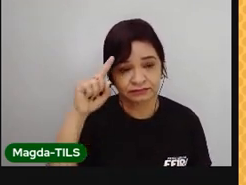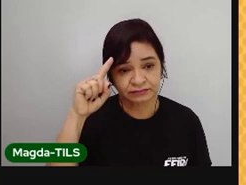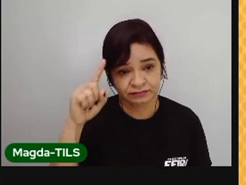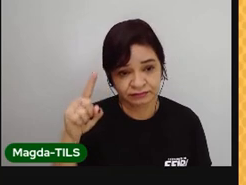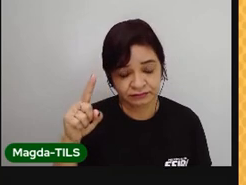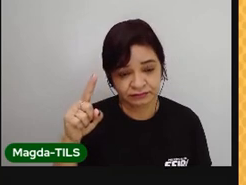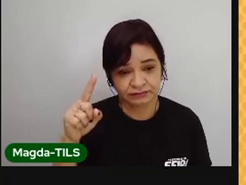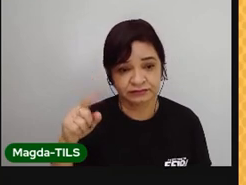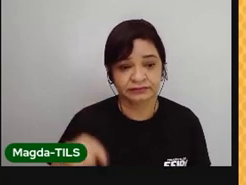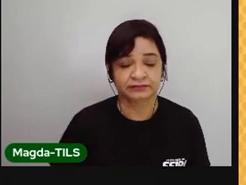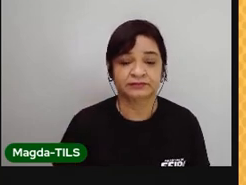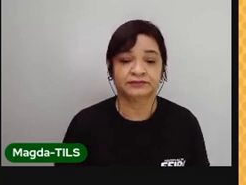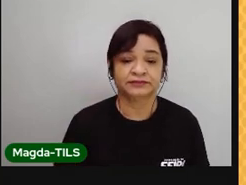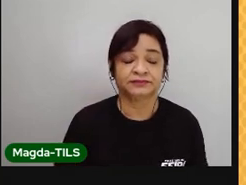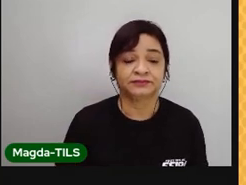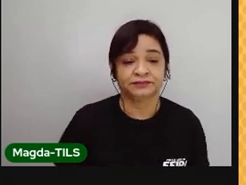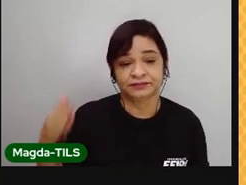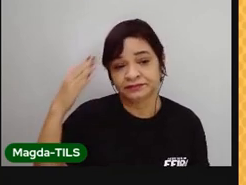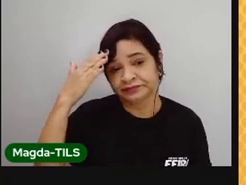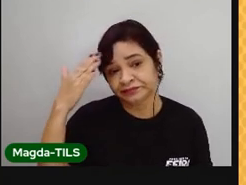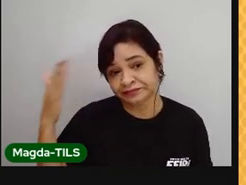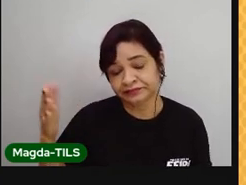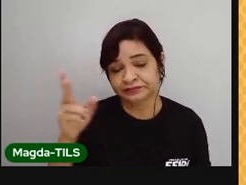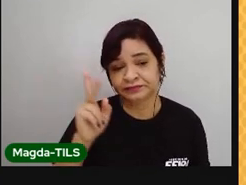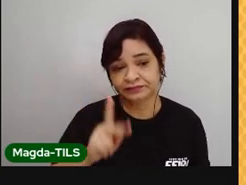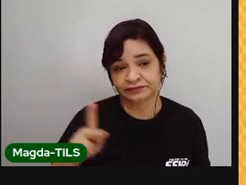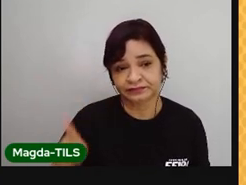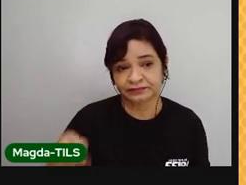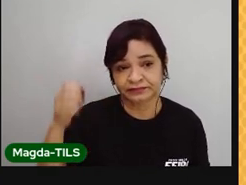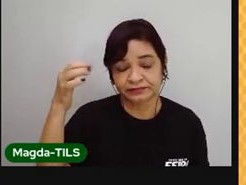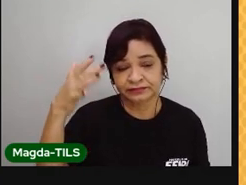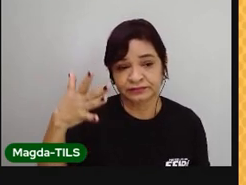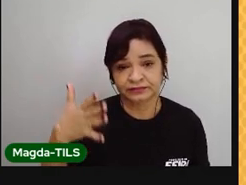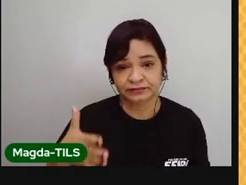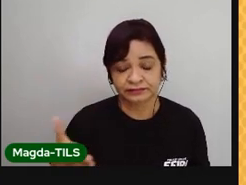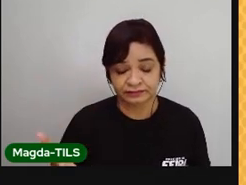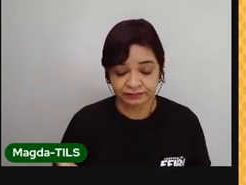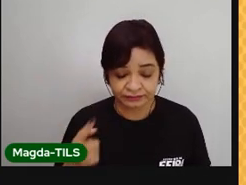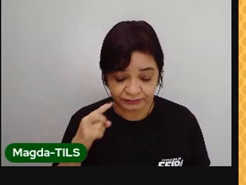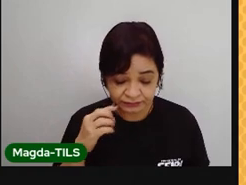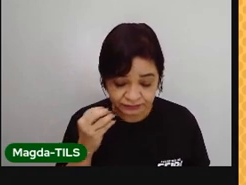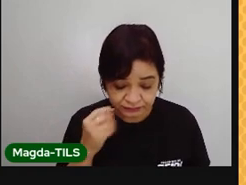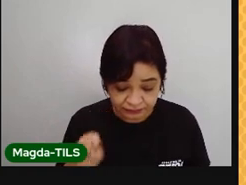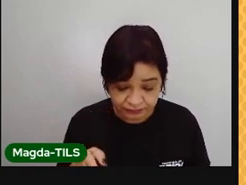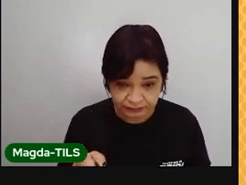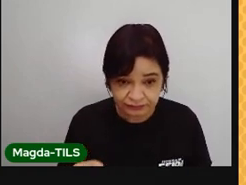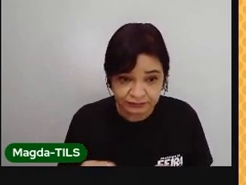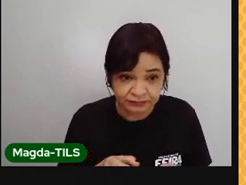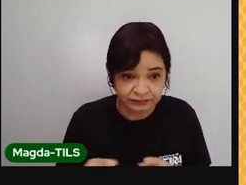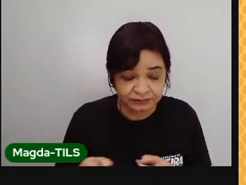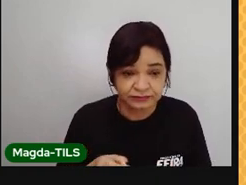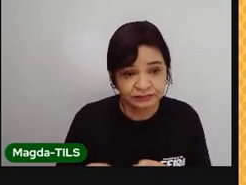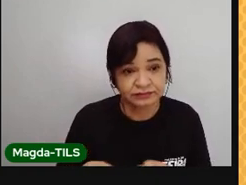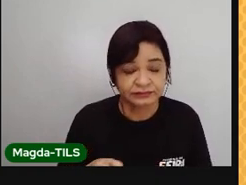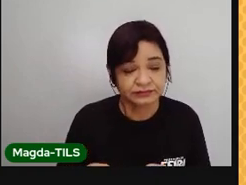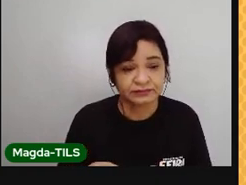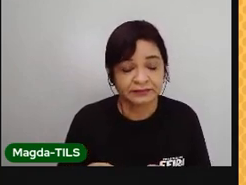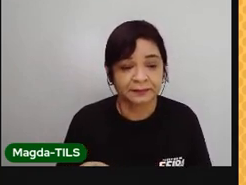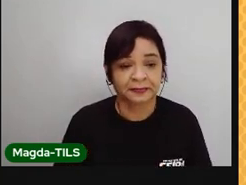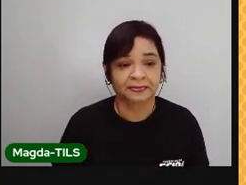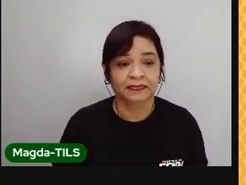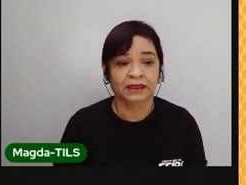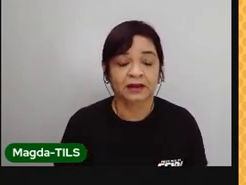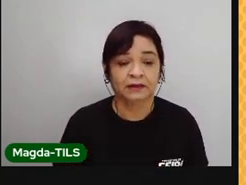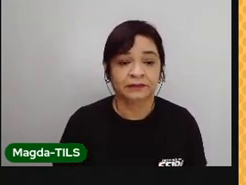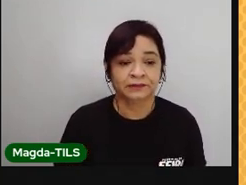Então, gente, obrigada, professora Lorena. Ela explicou, ó, através desse experimento, justamente o que a gente tinha visto no vídeo anterior, que falava